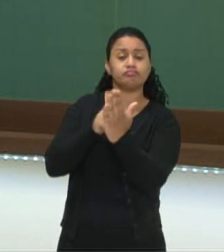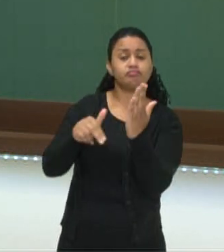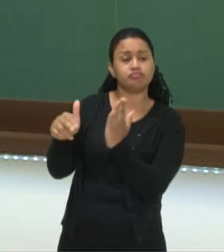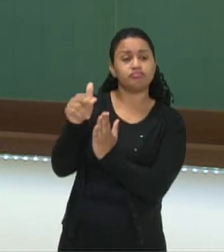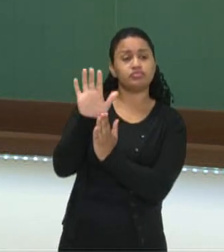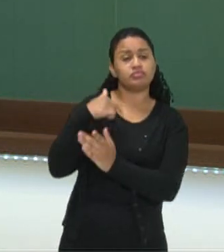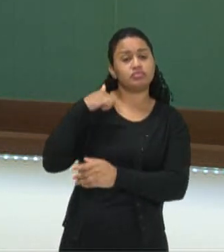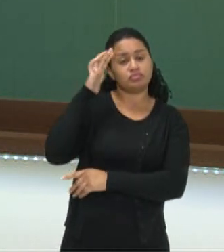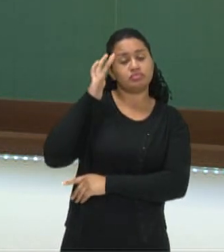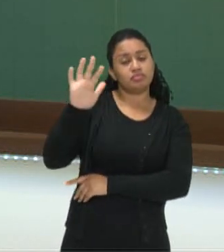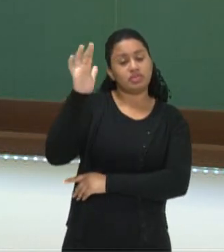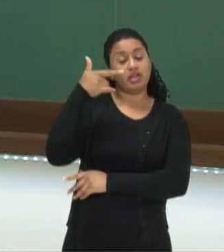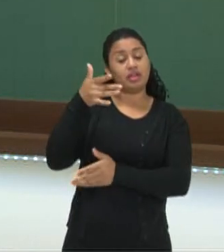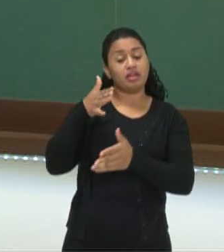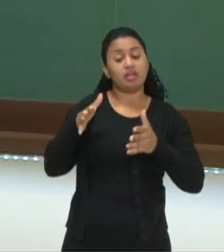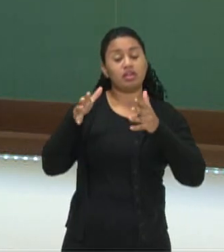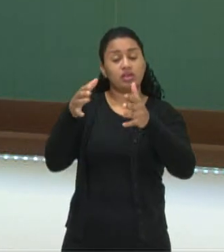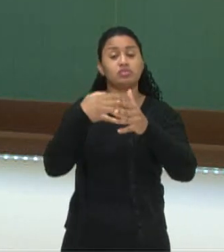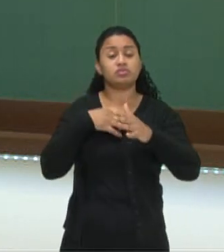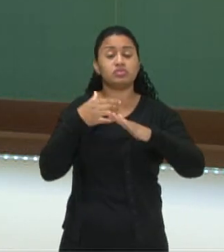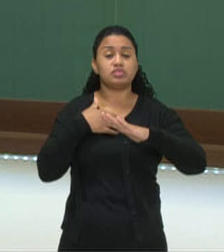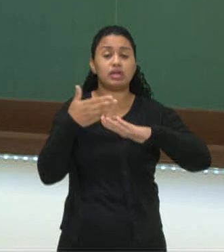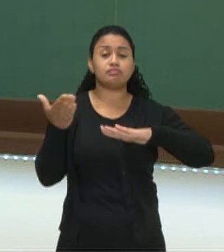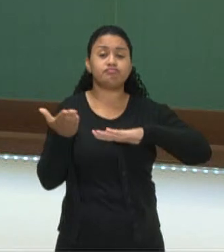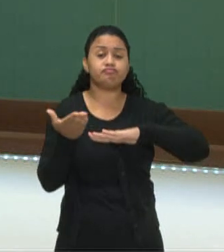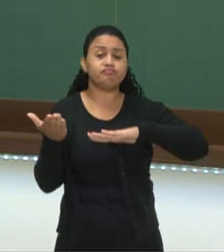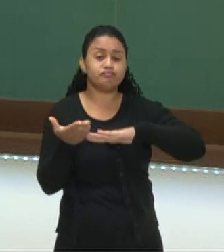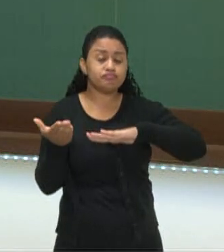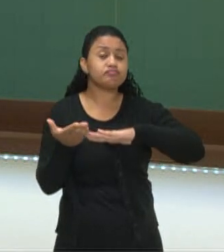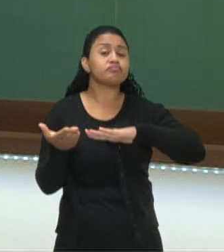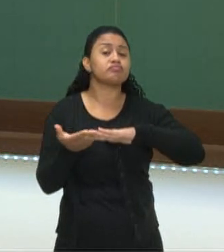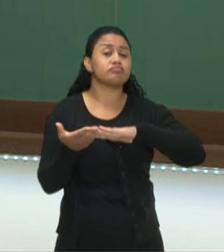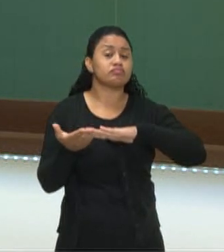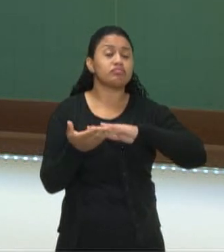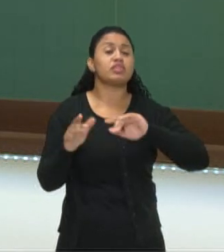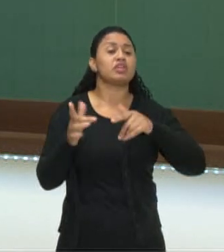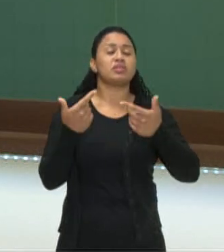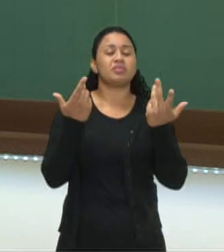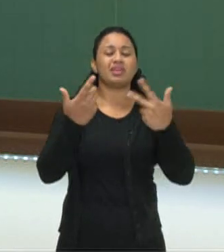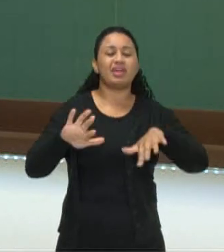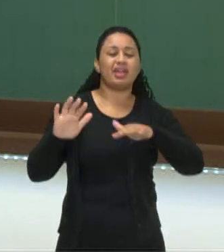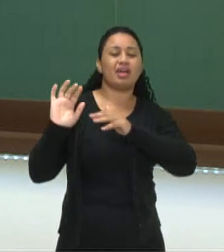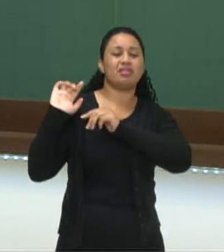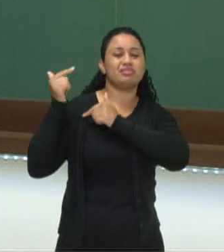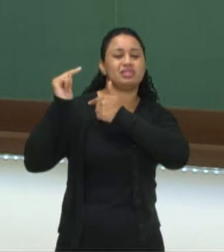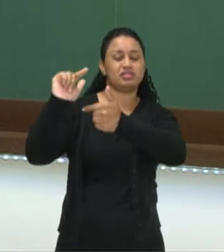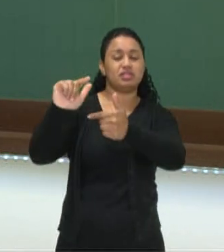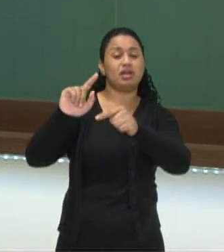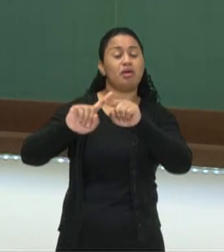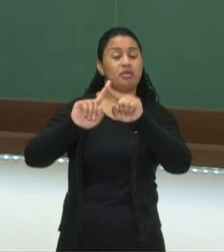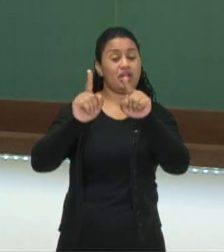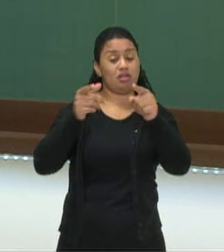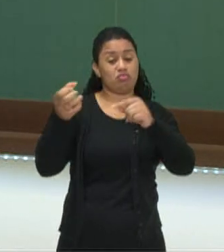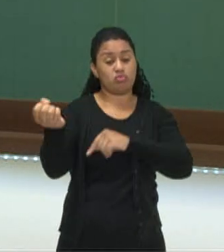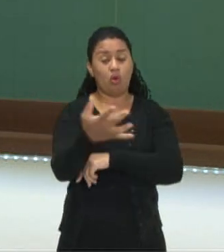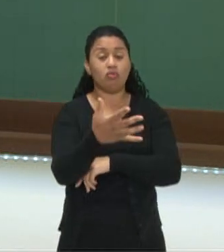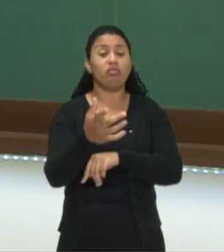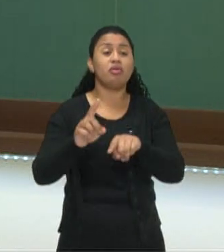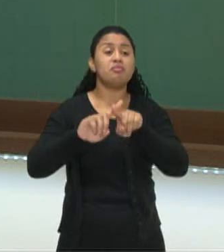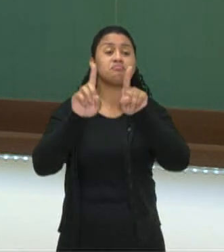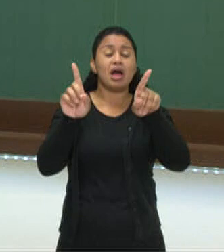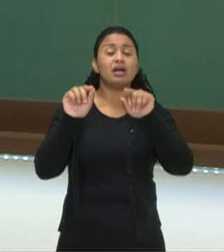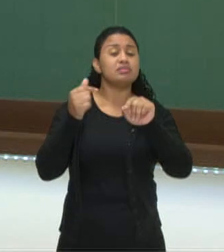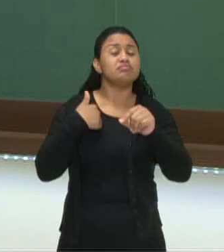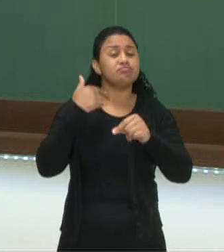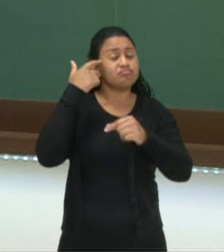imaginação, já queria ir para uma linha mais modernista, ele não queria ficar naquela coisa do tradicional, mas ele ainda tinha um apreço pelo figurativo. Ele nem